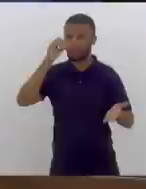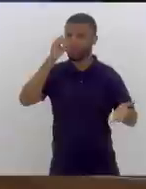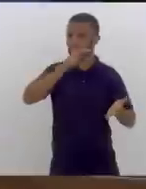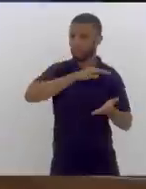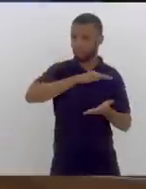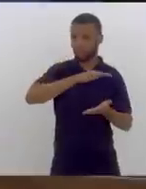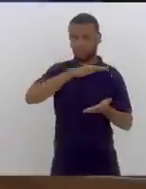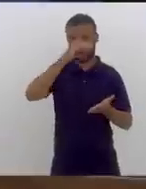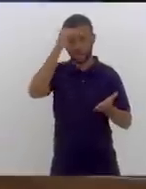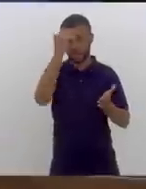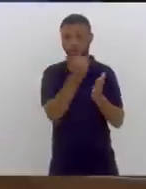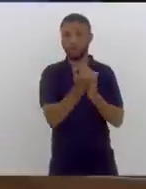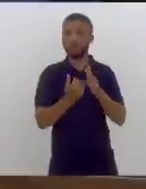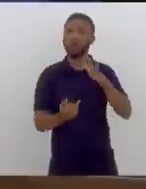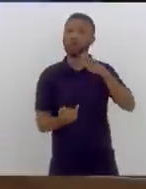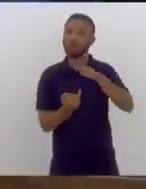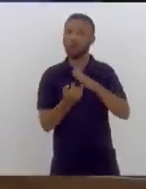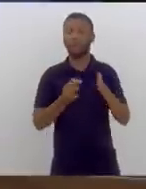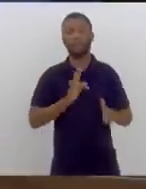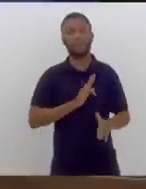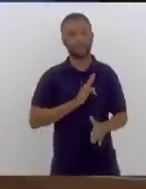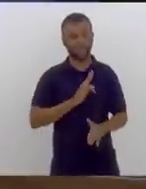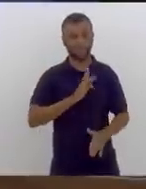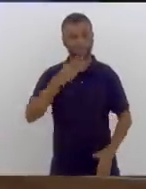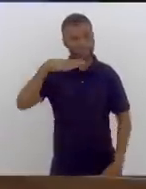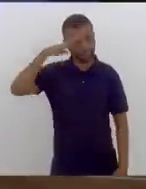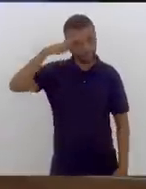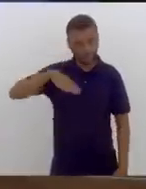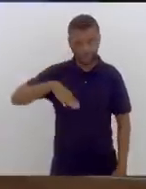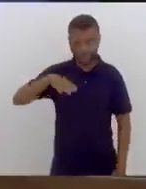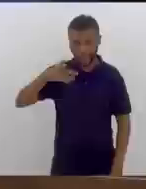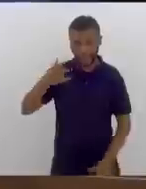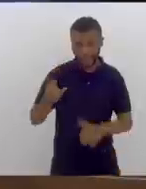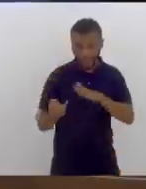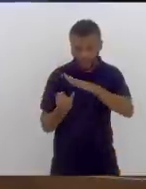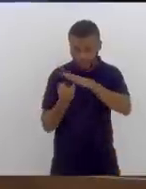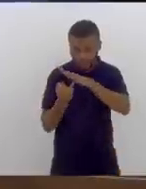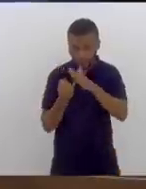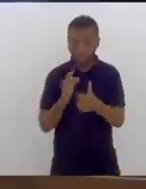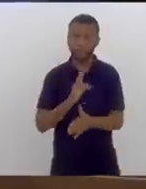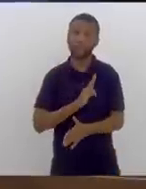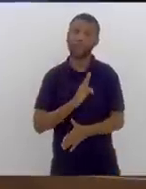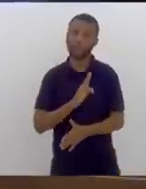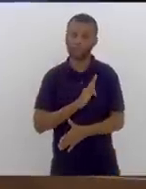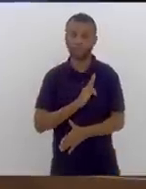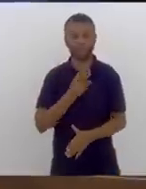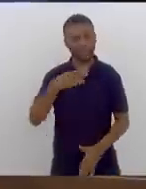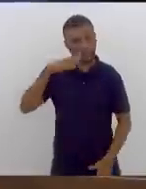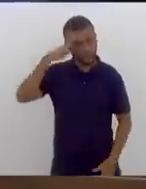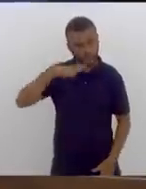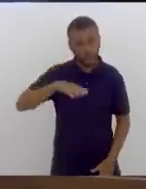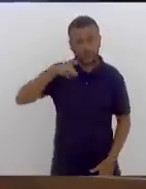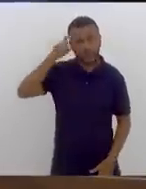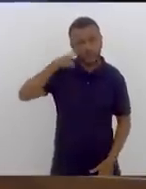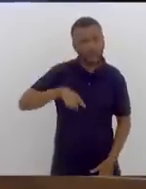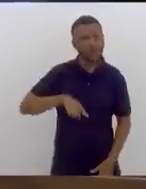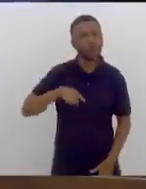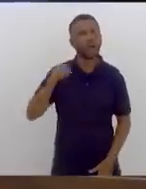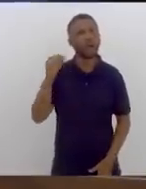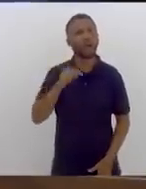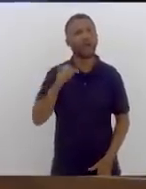para com a instituição Polícia Militar a instituição Polícia Militar é